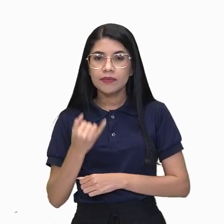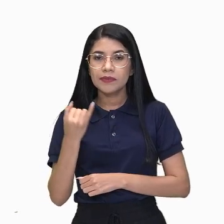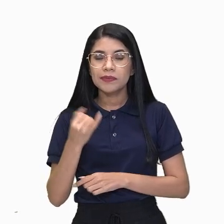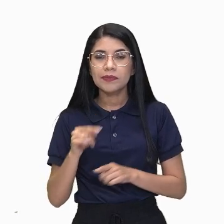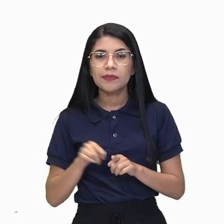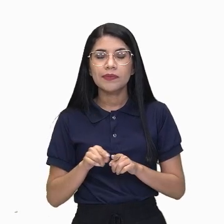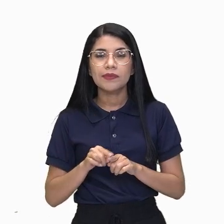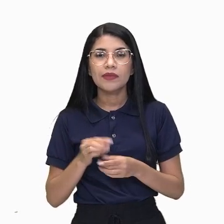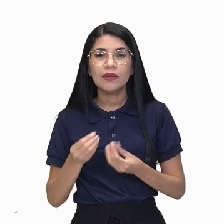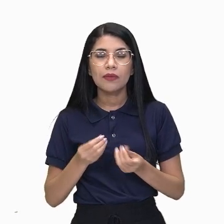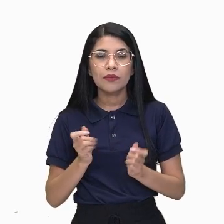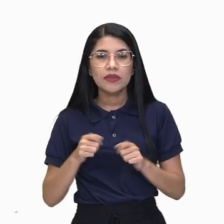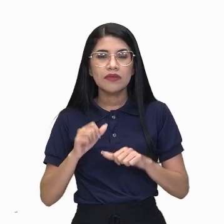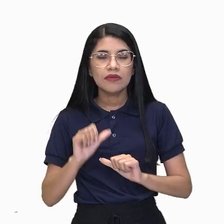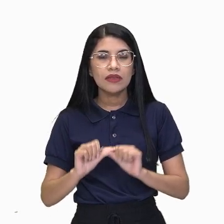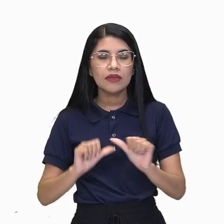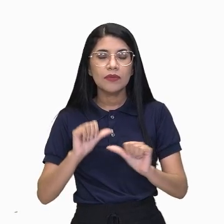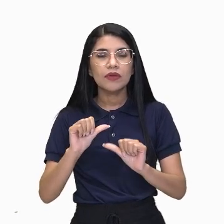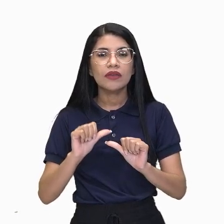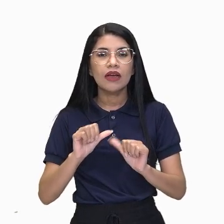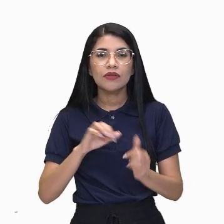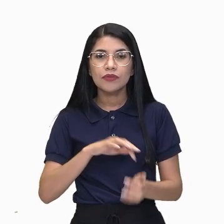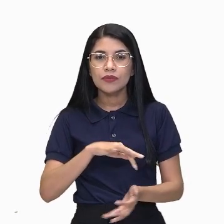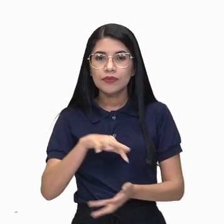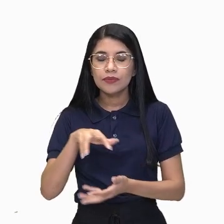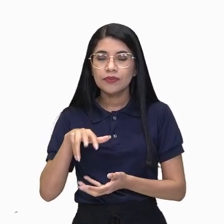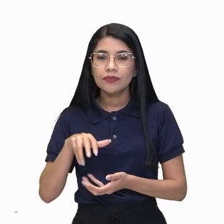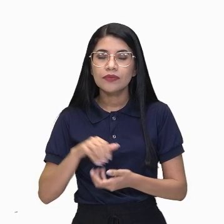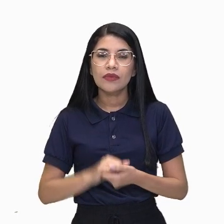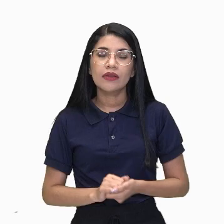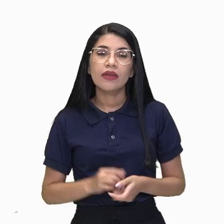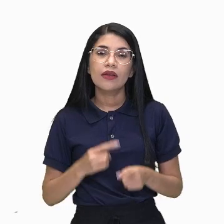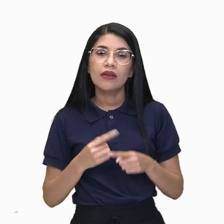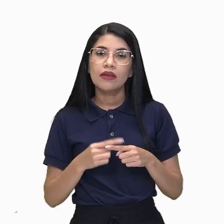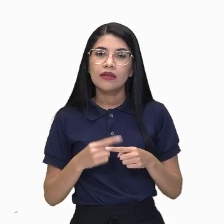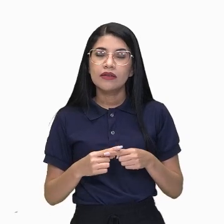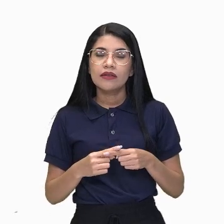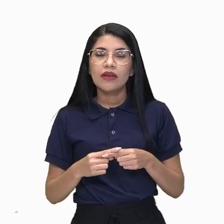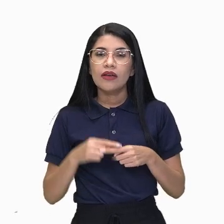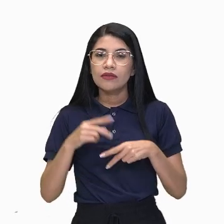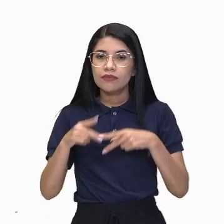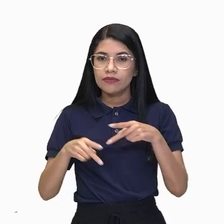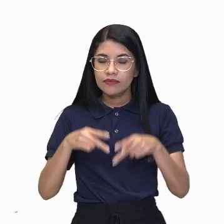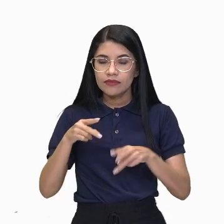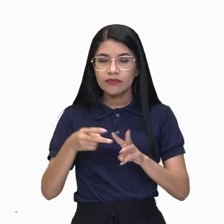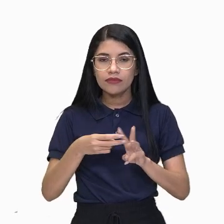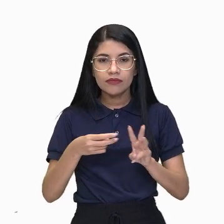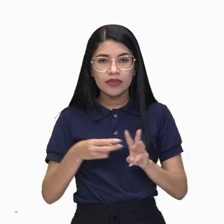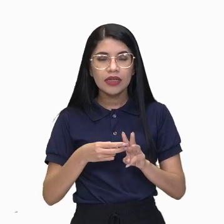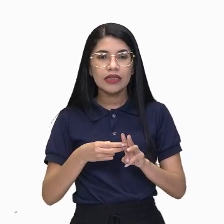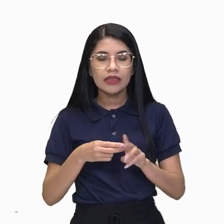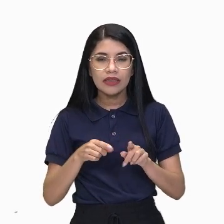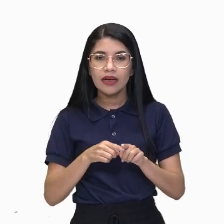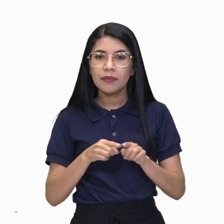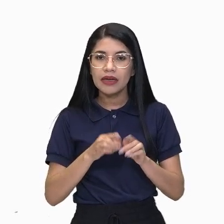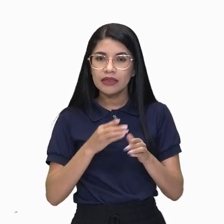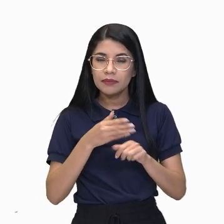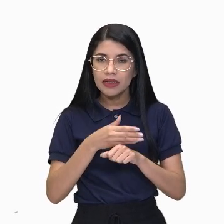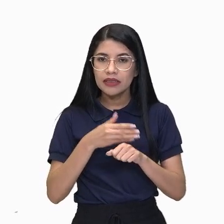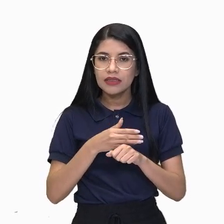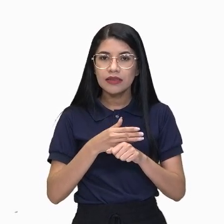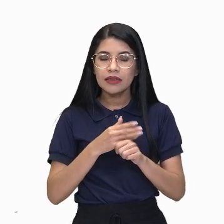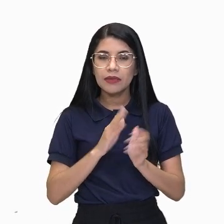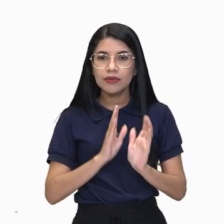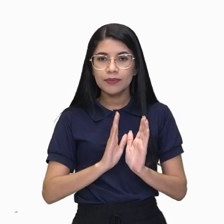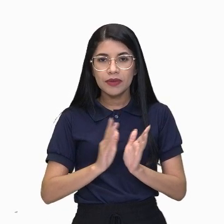dessa transformação global, porque os povos indígenas, eles estão dentro desse processo, não estão fora,